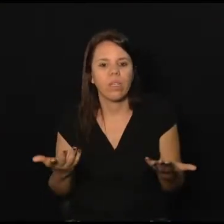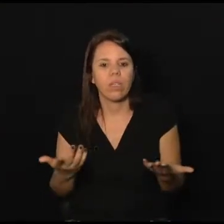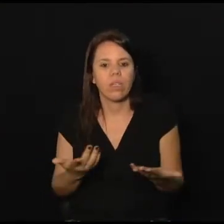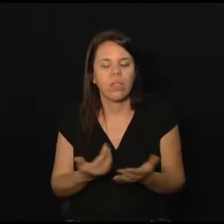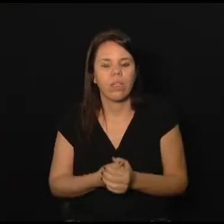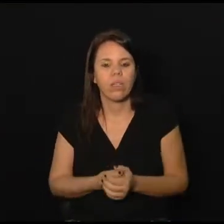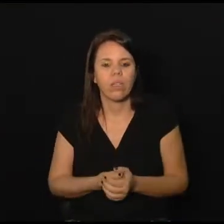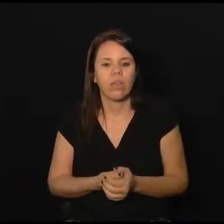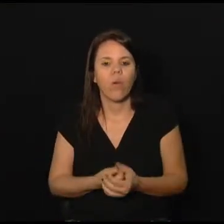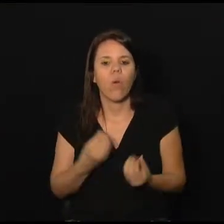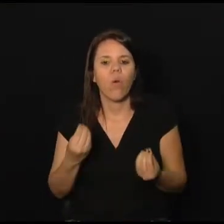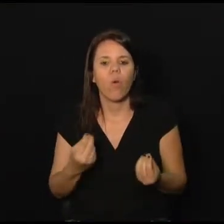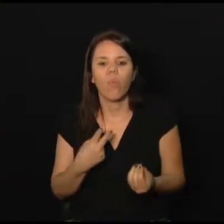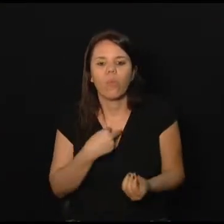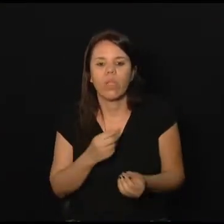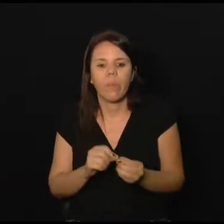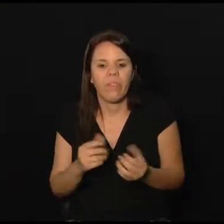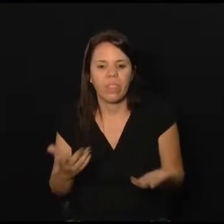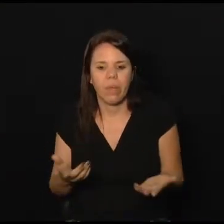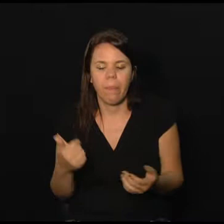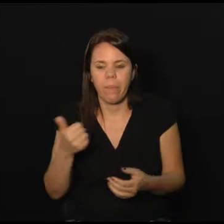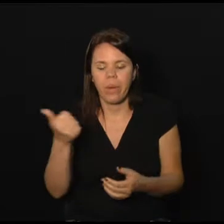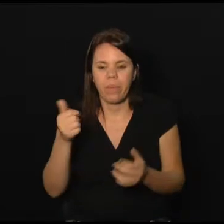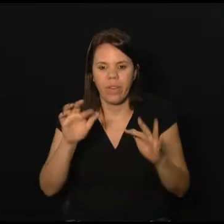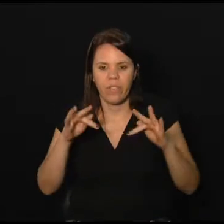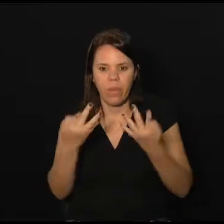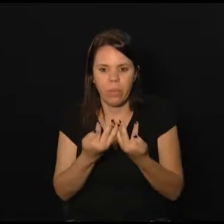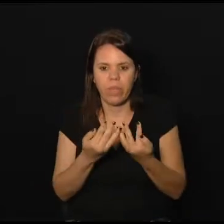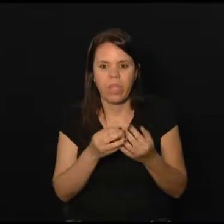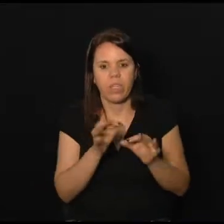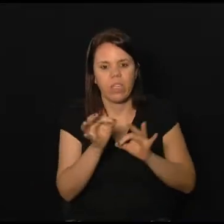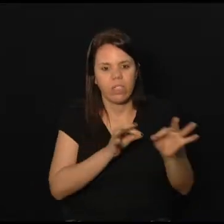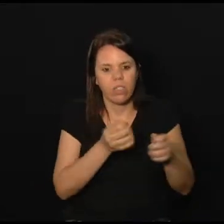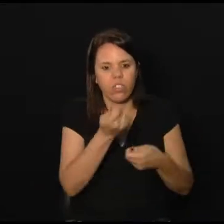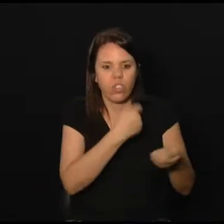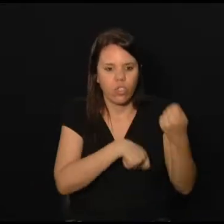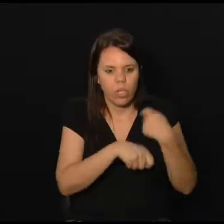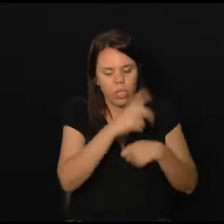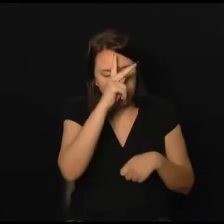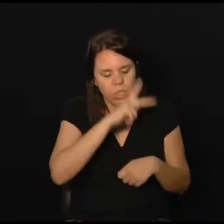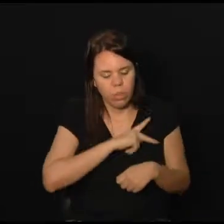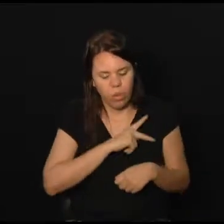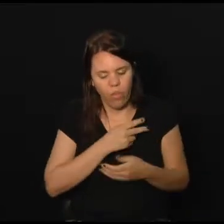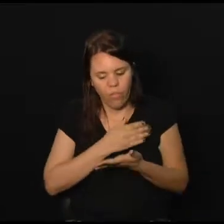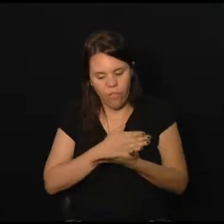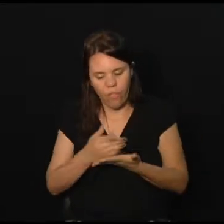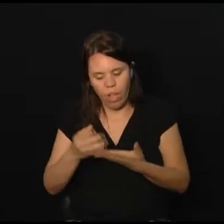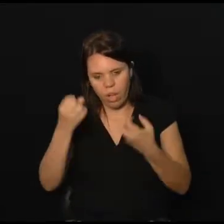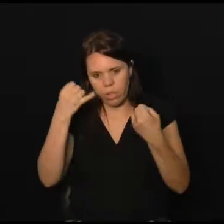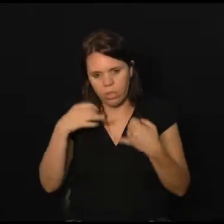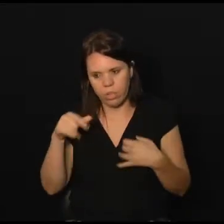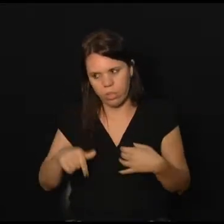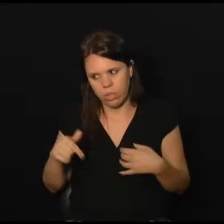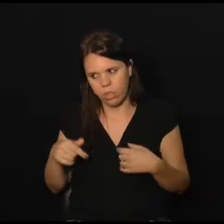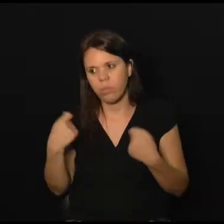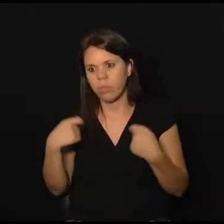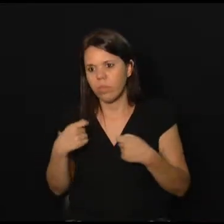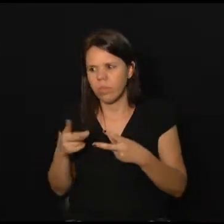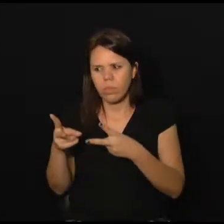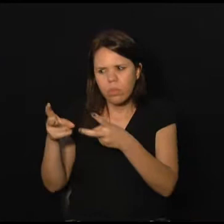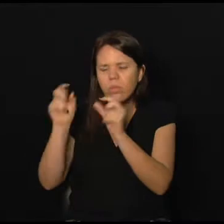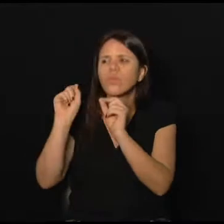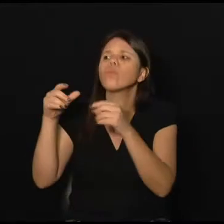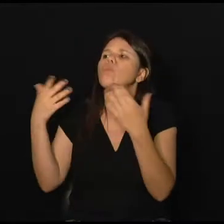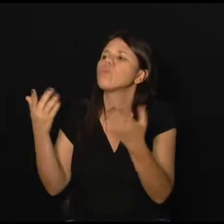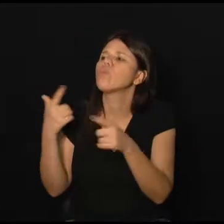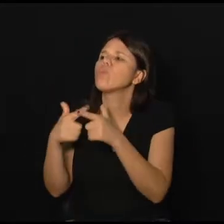Primeiro, o importante é a família se organizar. Porque, como eu falei no início, precisa identificar o